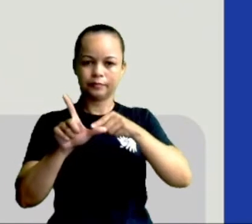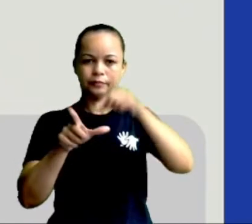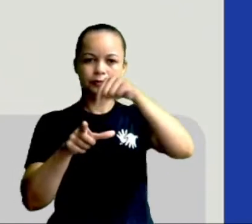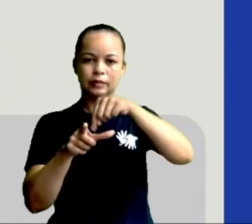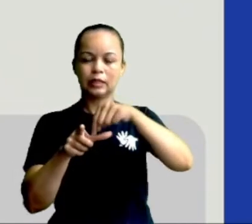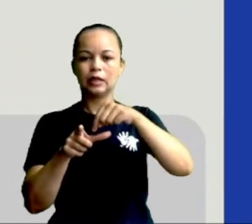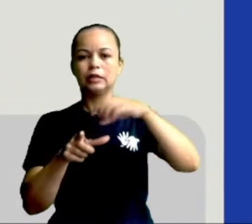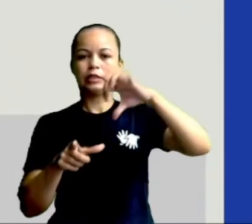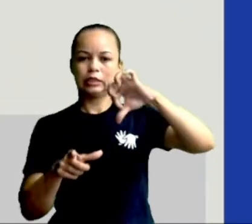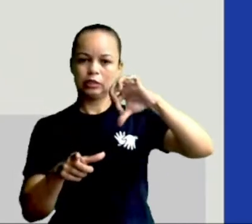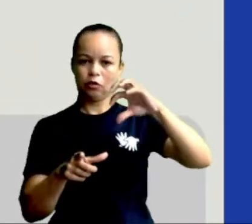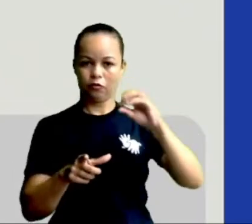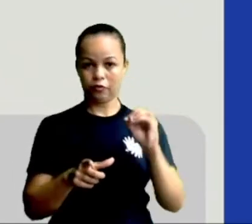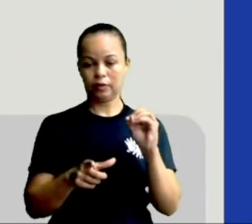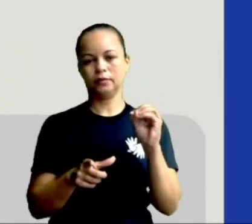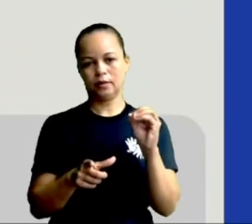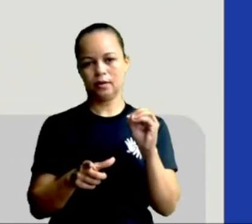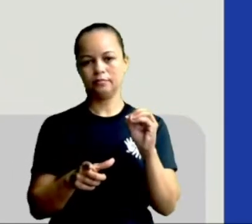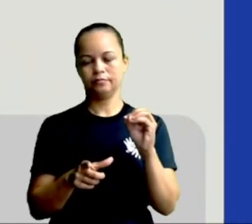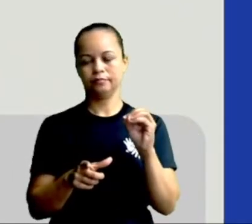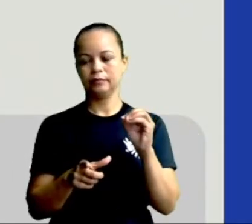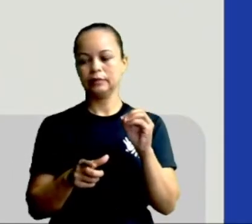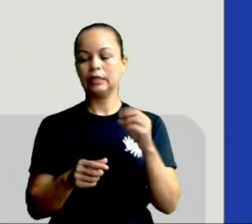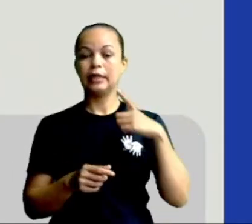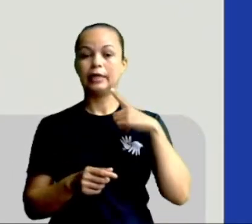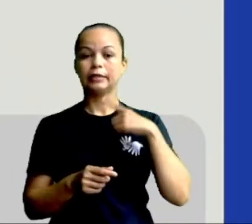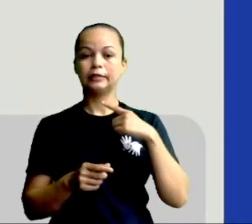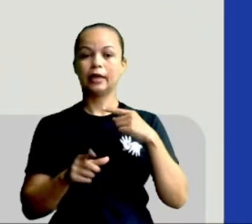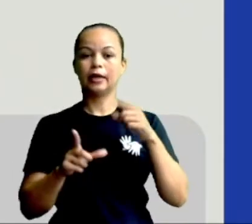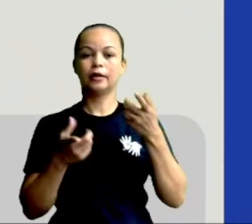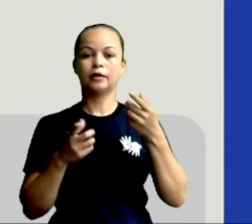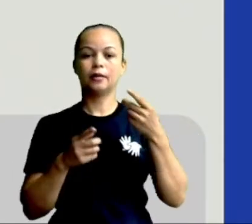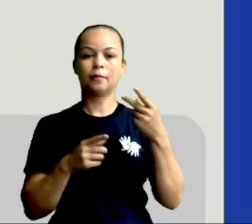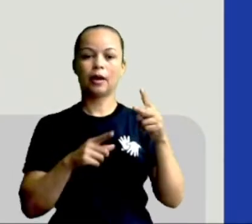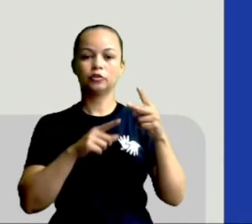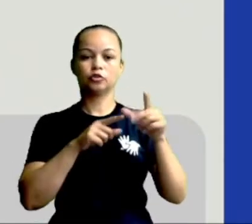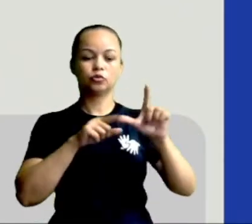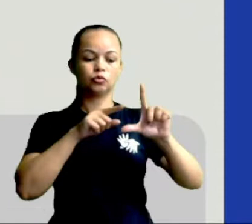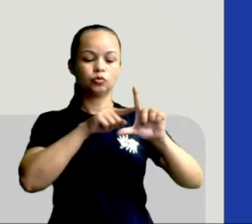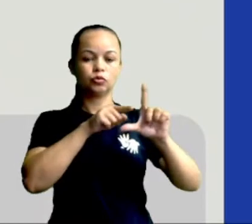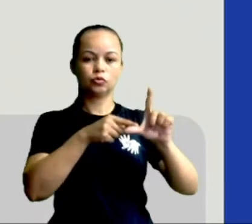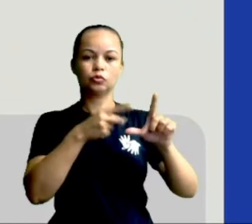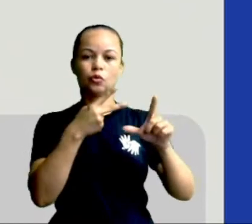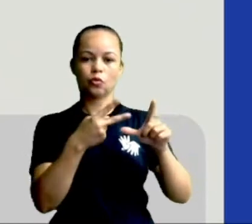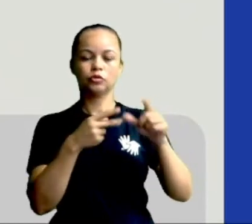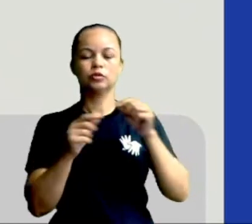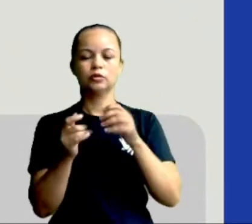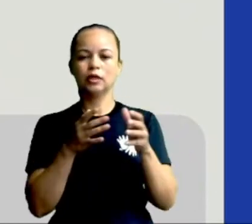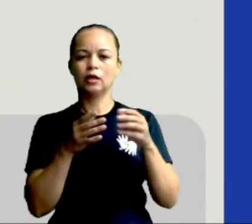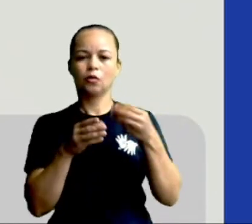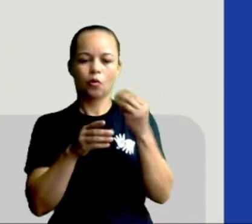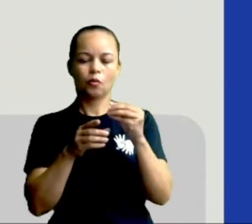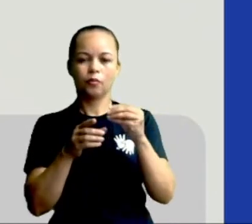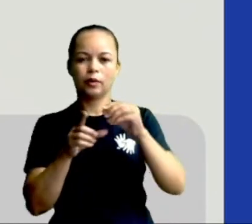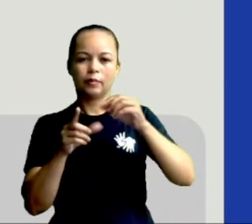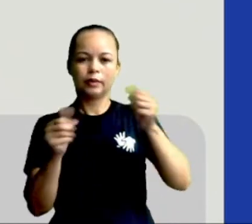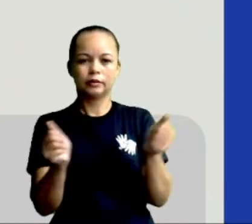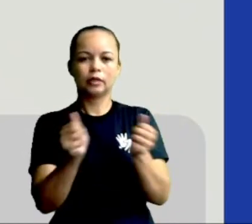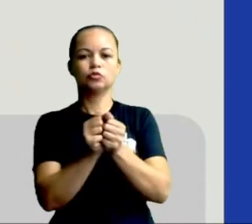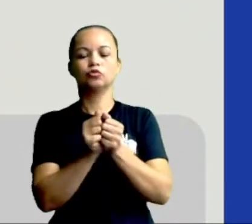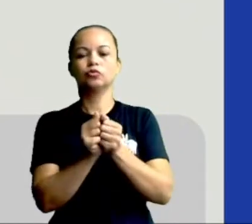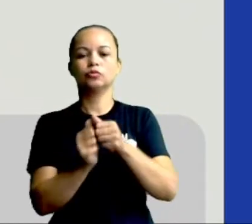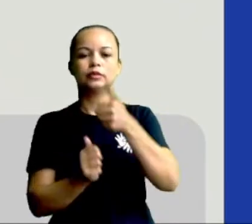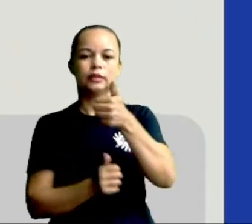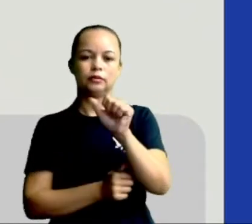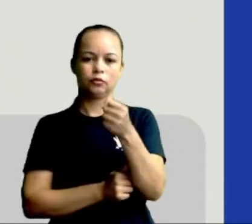tem um ângulo de 90 graus, tá? E 2 ângulos que, complementando a esse ângulo de 90 graus, tem que